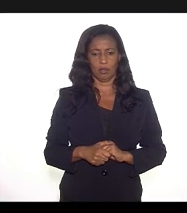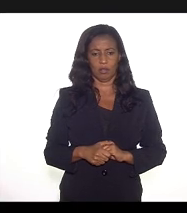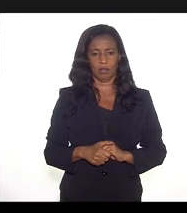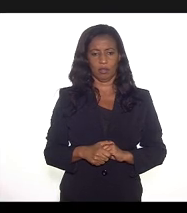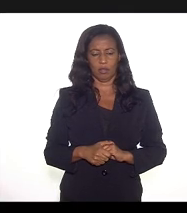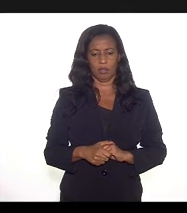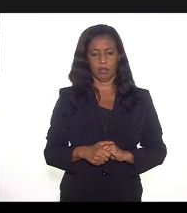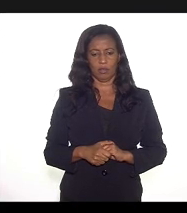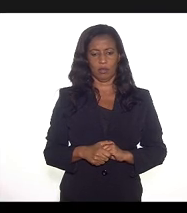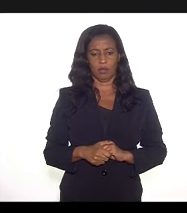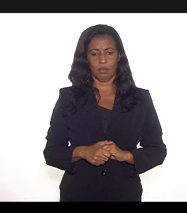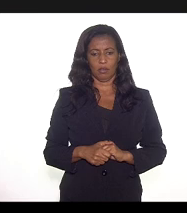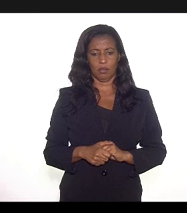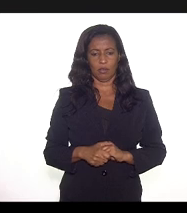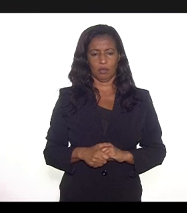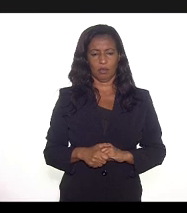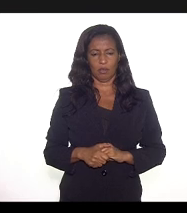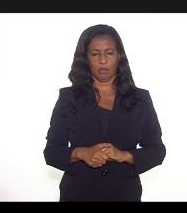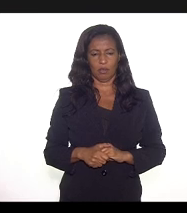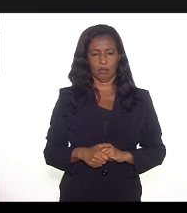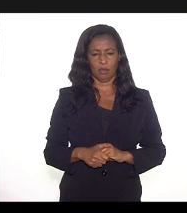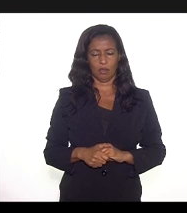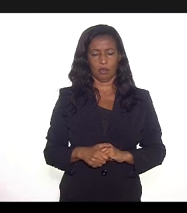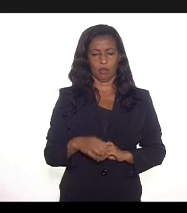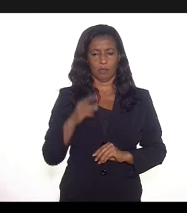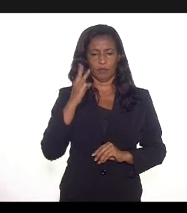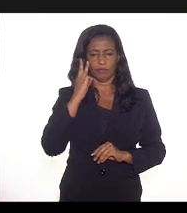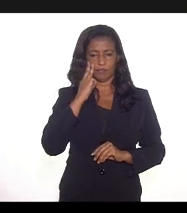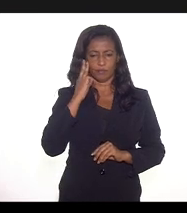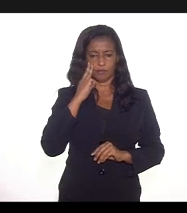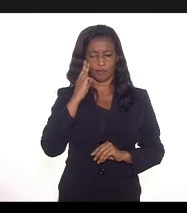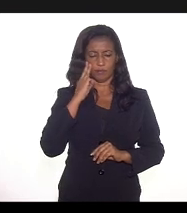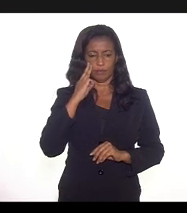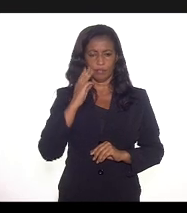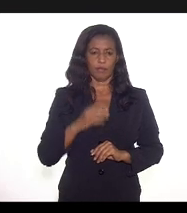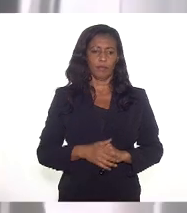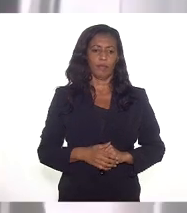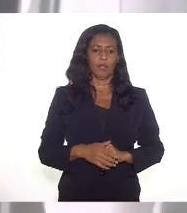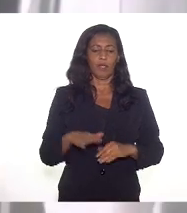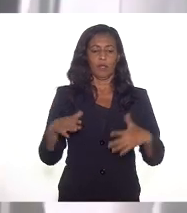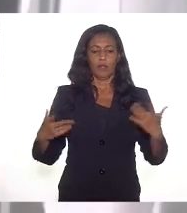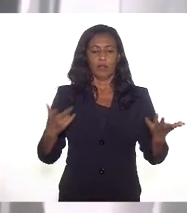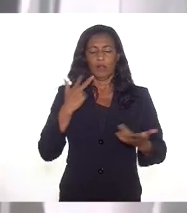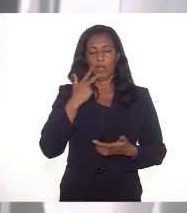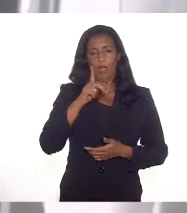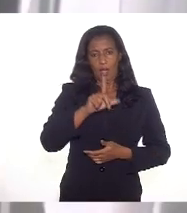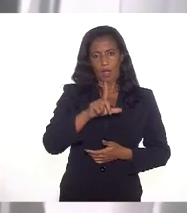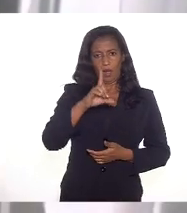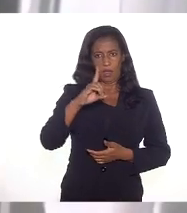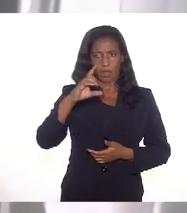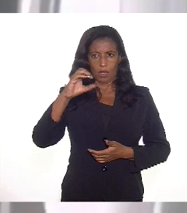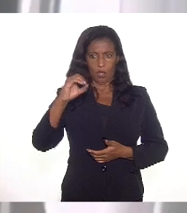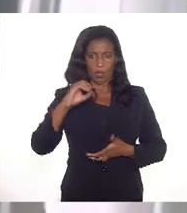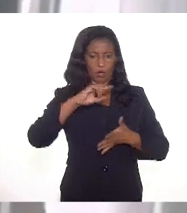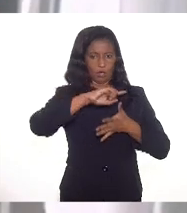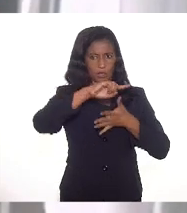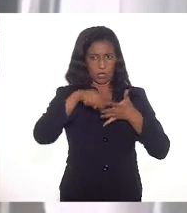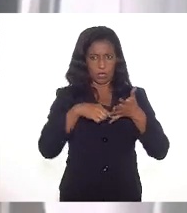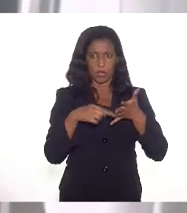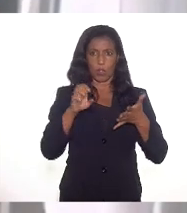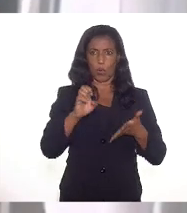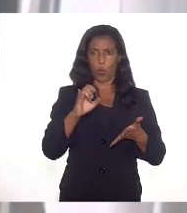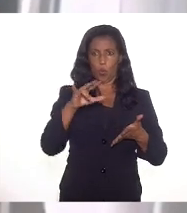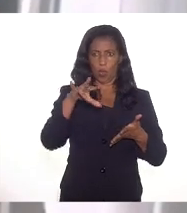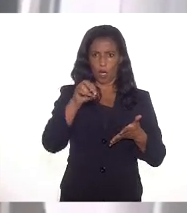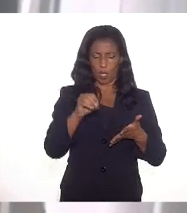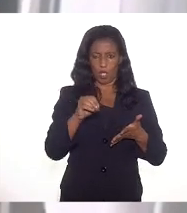Okay. Então, retomando, presidente. Valdeir. Retomando. Eu dizia que na LDO, em um dos 5 eixos da LDO, que